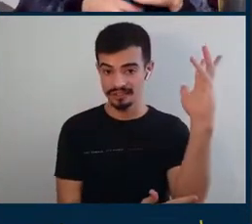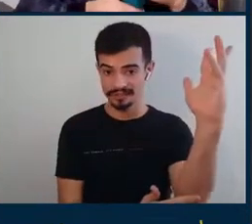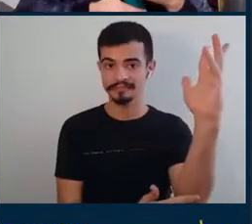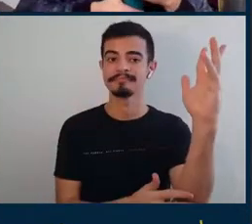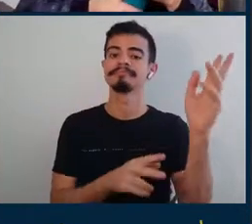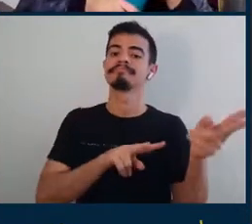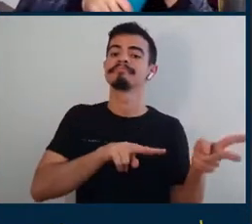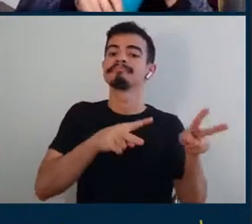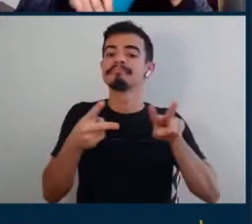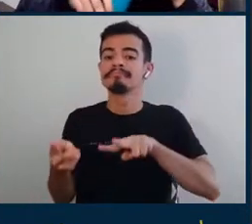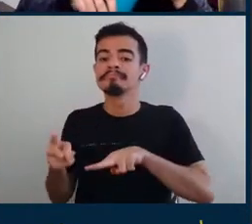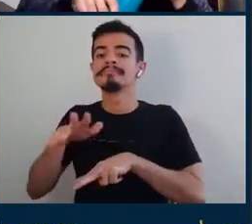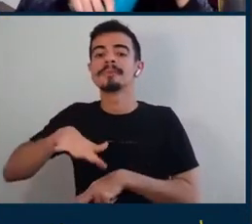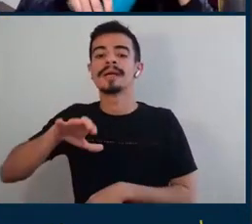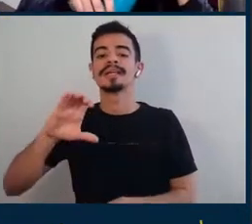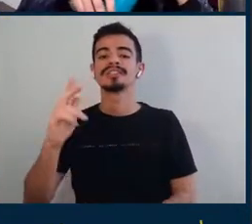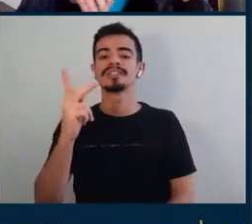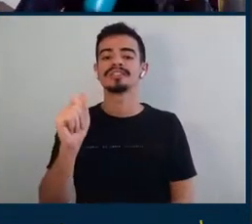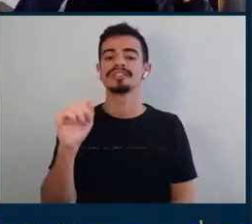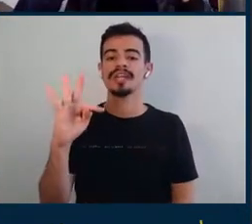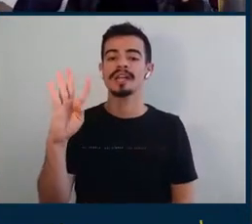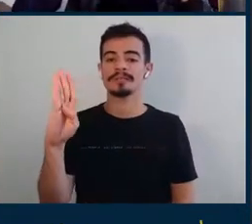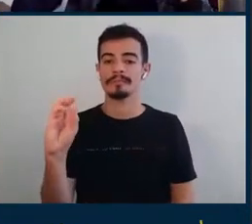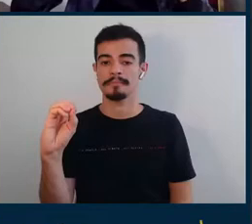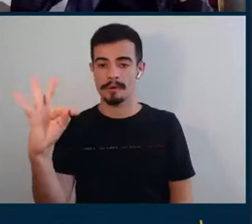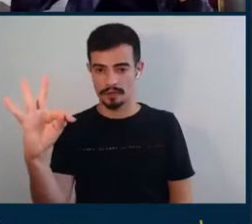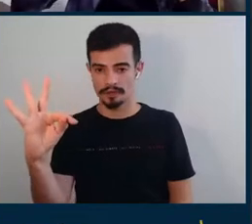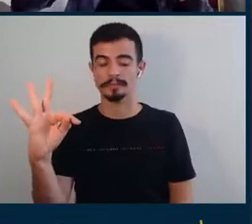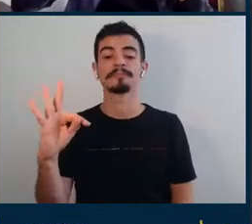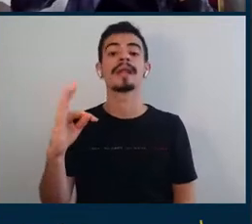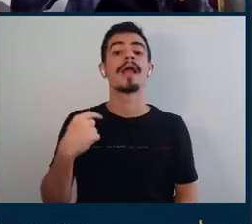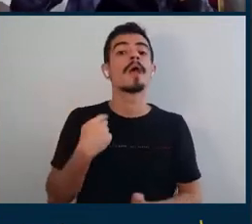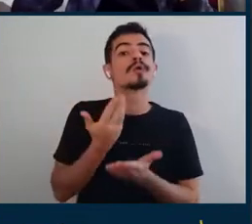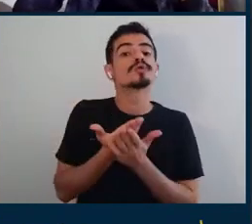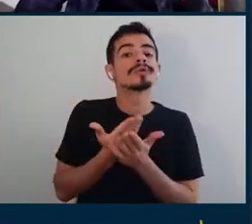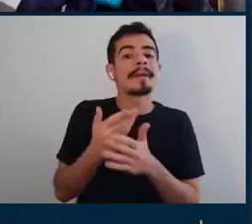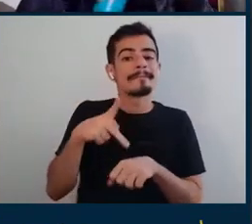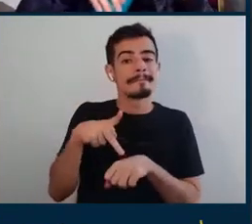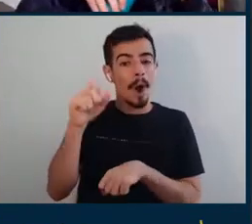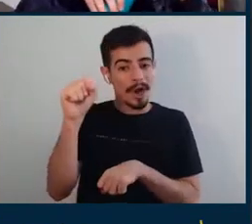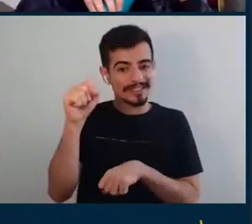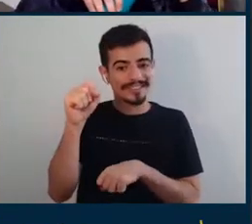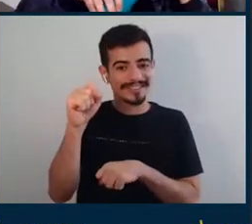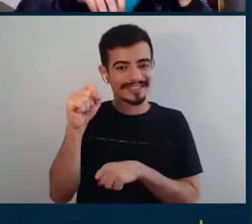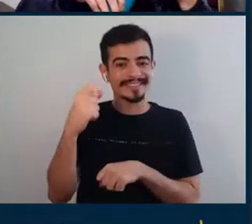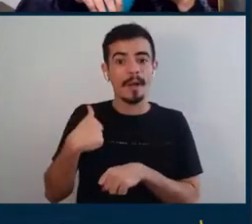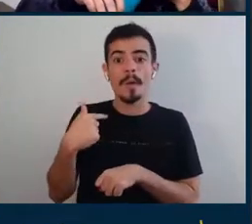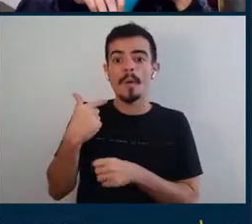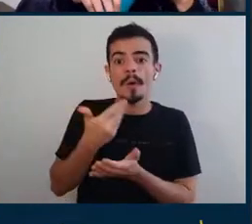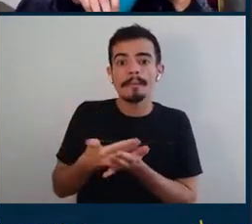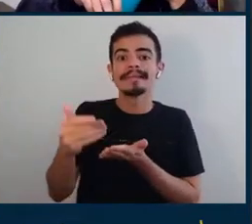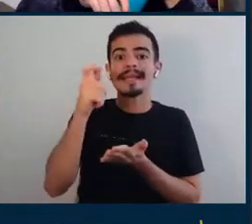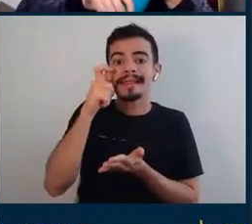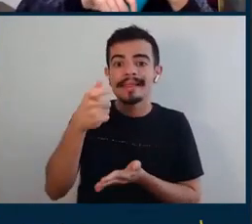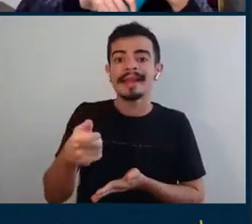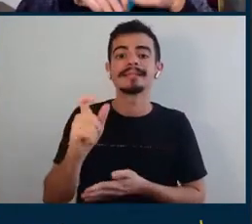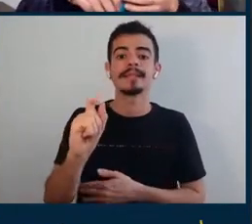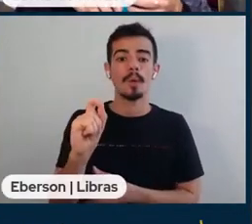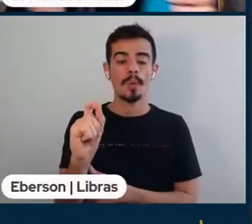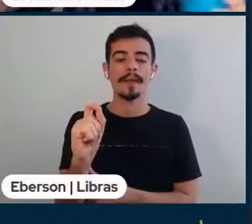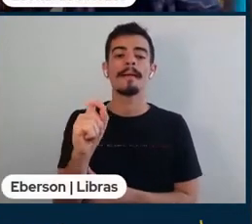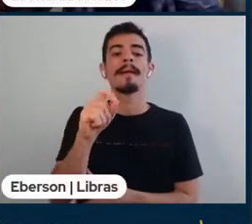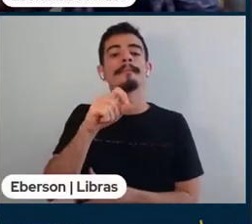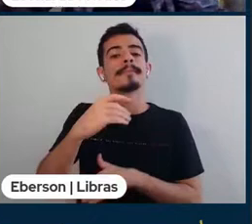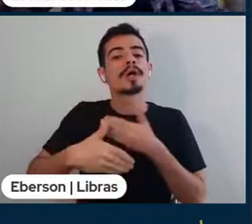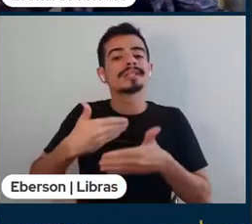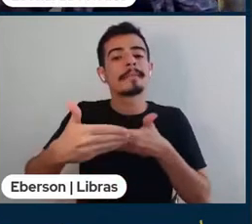chatbot. Quando eu fiz minha pós-graduação, eu me interessei muito para a área de processamento de linguagem natural. Foi na minha